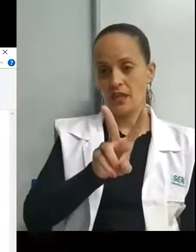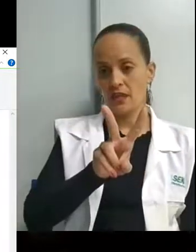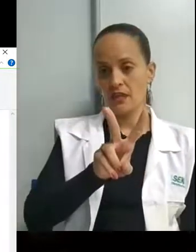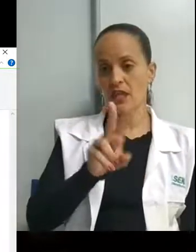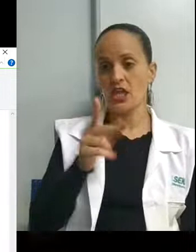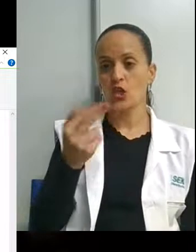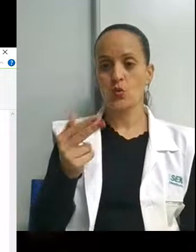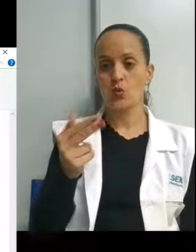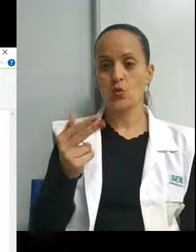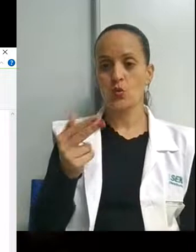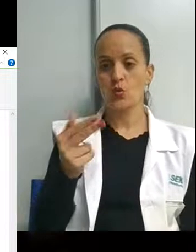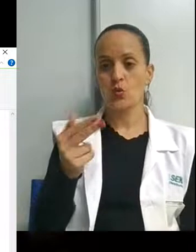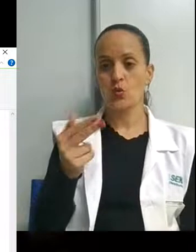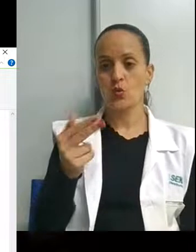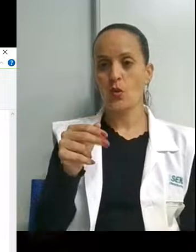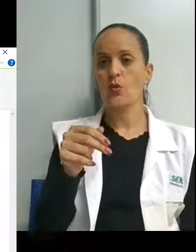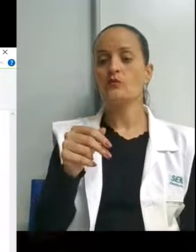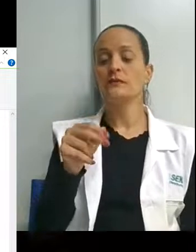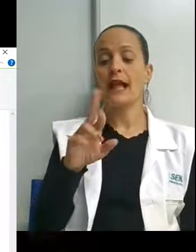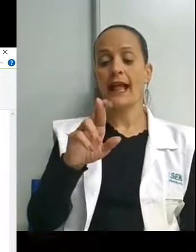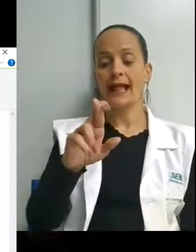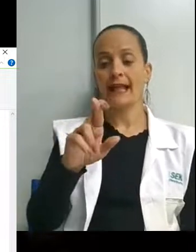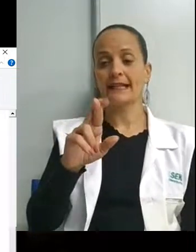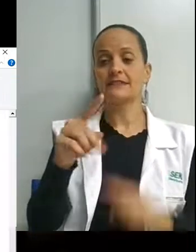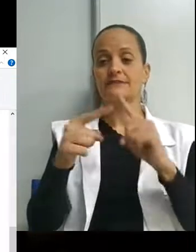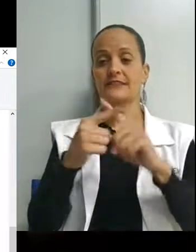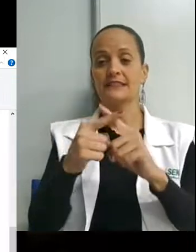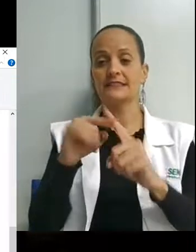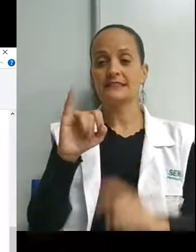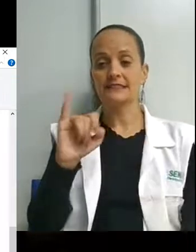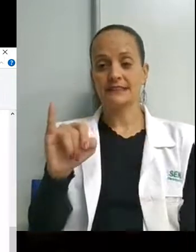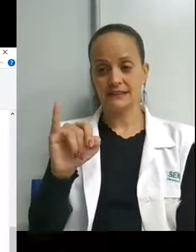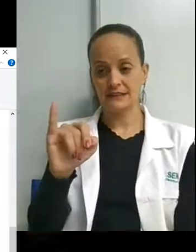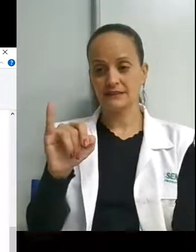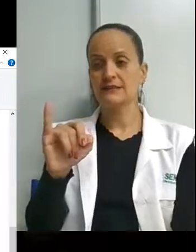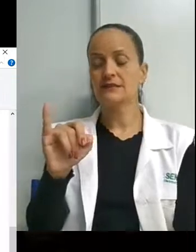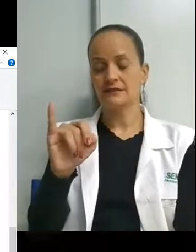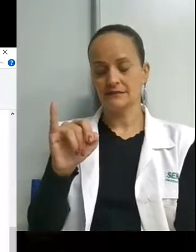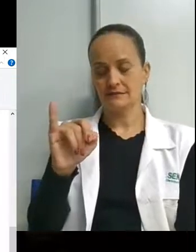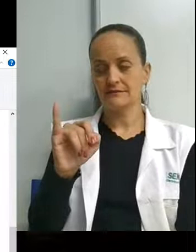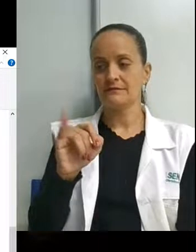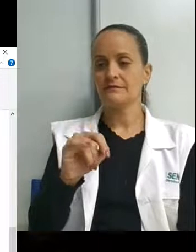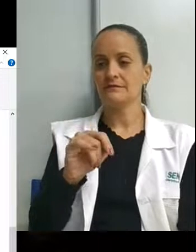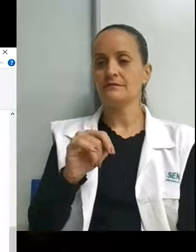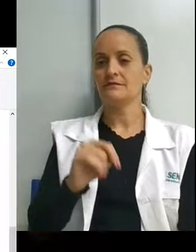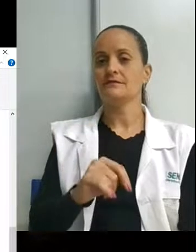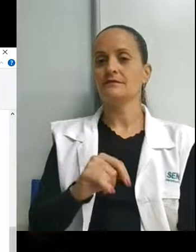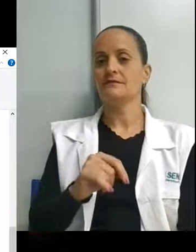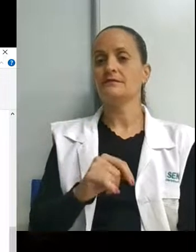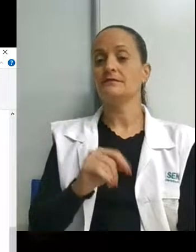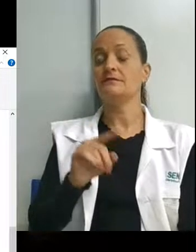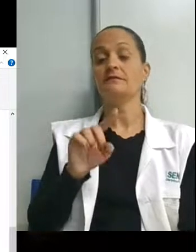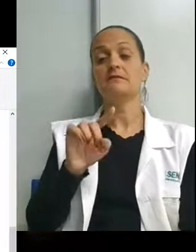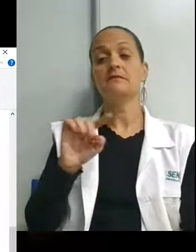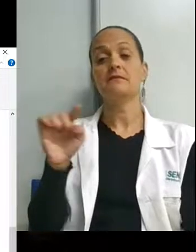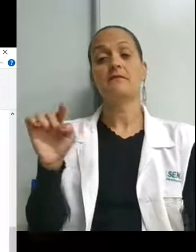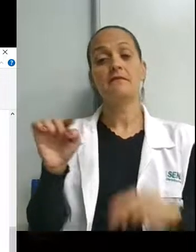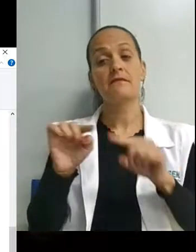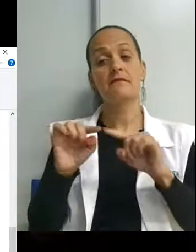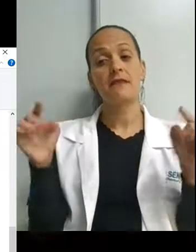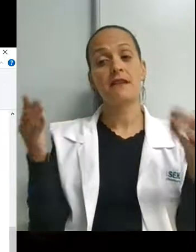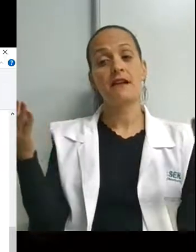resistência vezes o quê? A corrente, certo? Só que agora eu preciso de quê? De uma fórmula